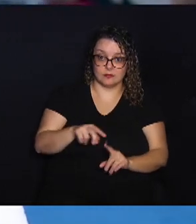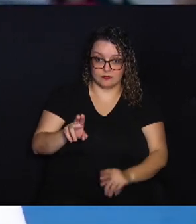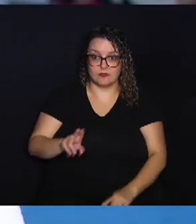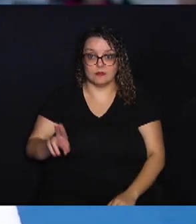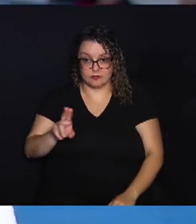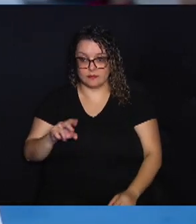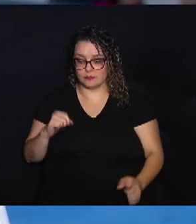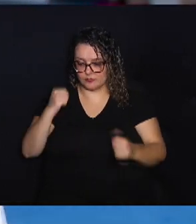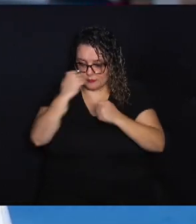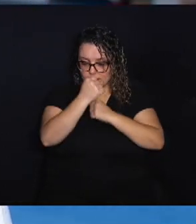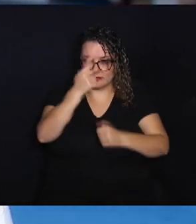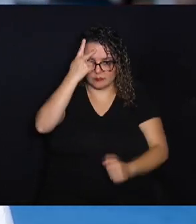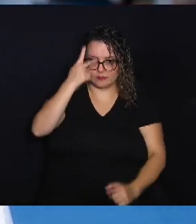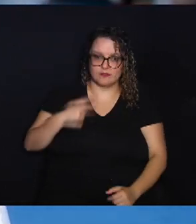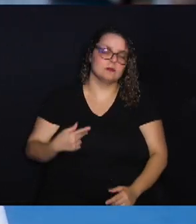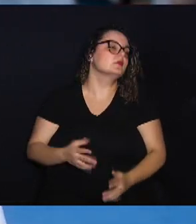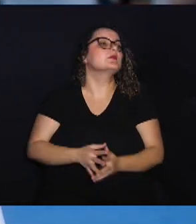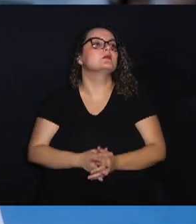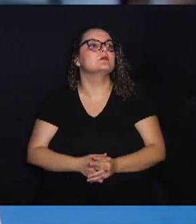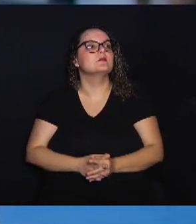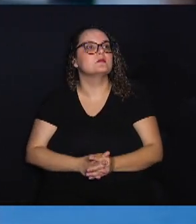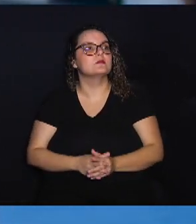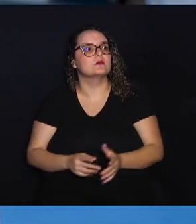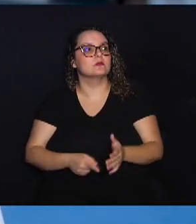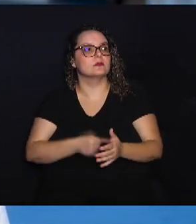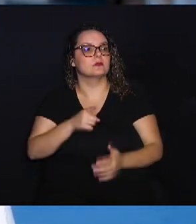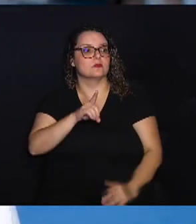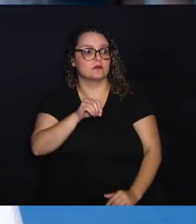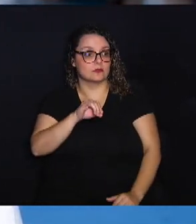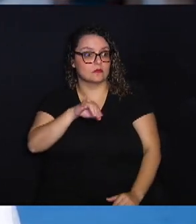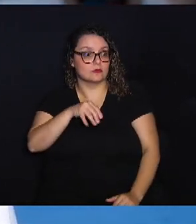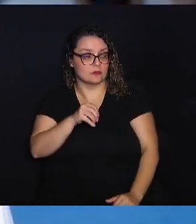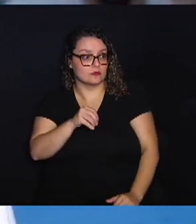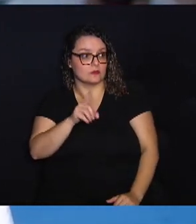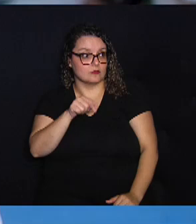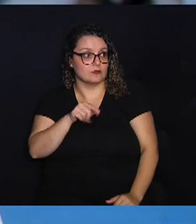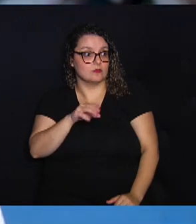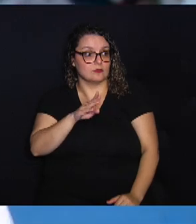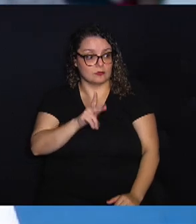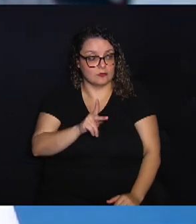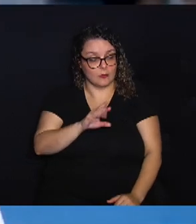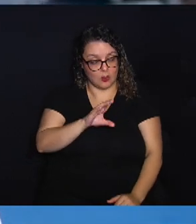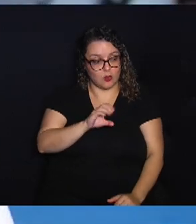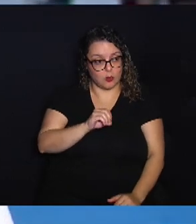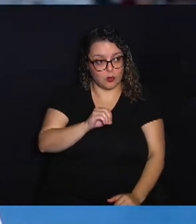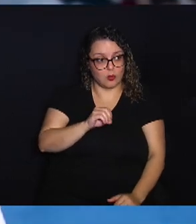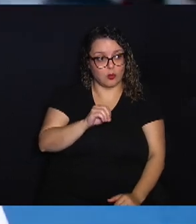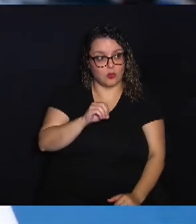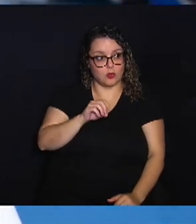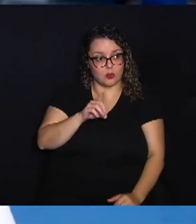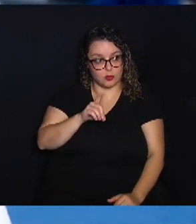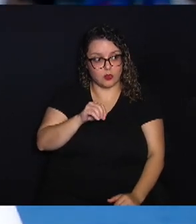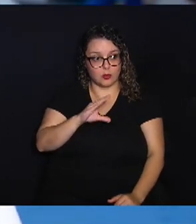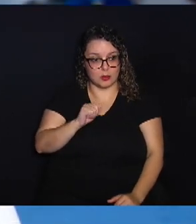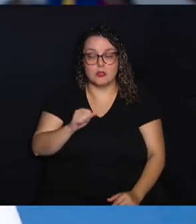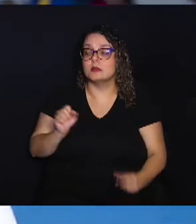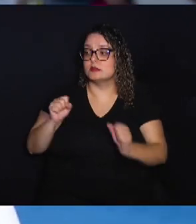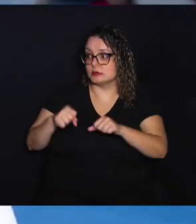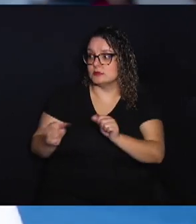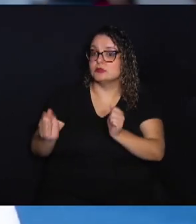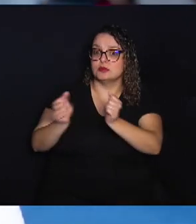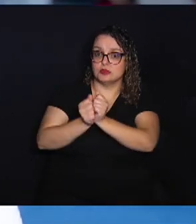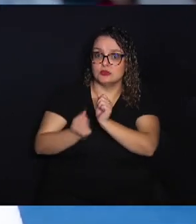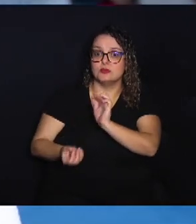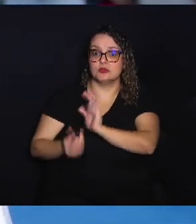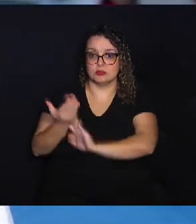a defesa pessoal. E o primeiro dojo de judô foi o Kodokan, né? Isso, foi a Kodokan. Junto com a criação do judô,